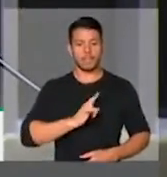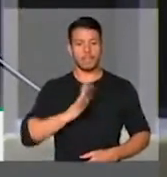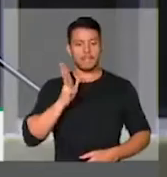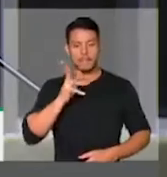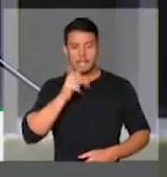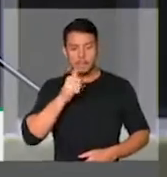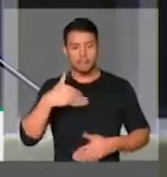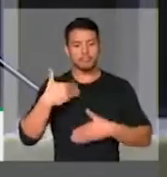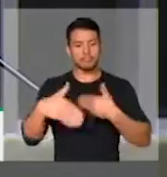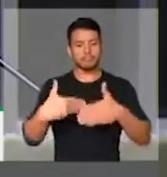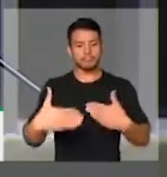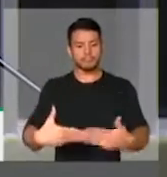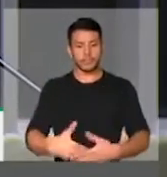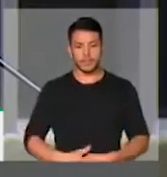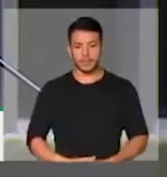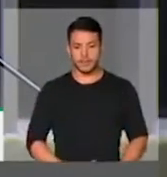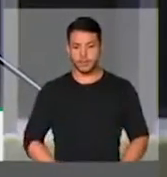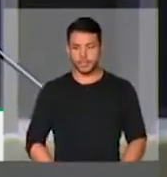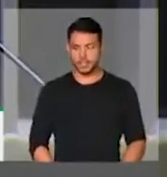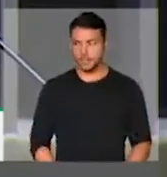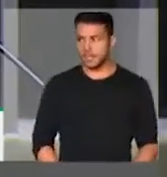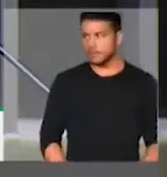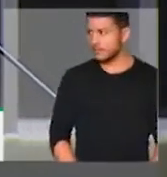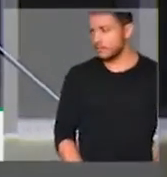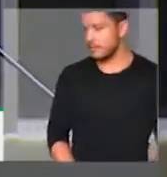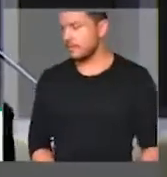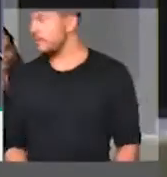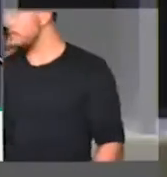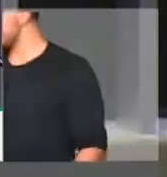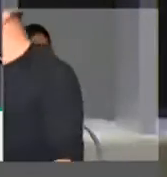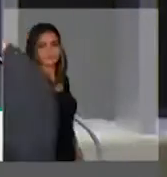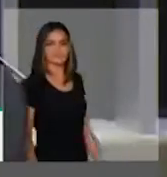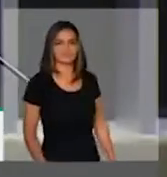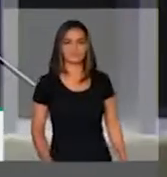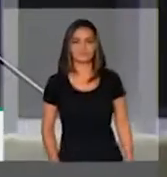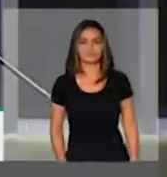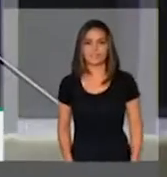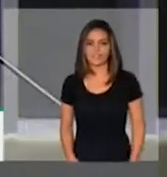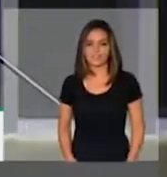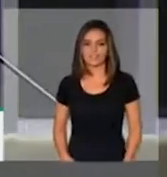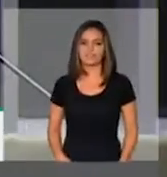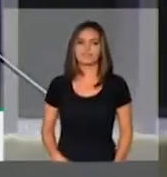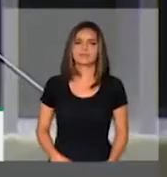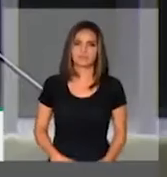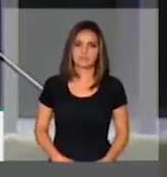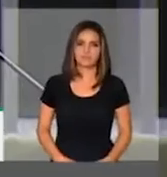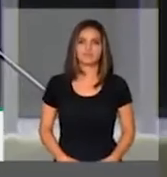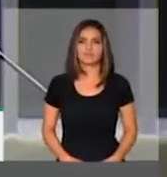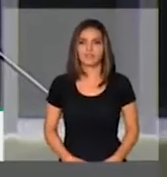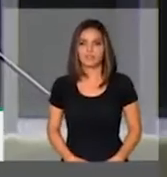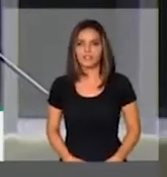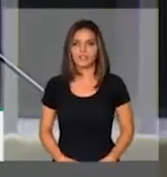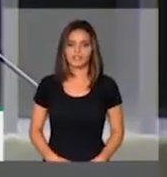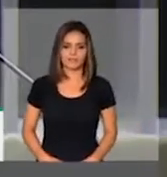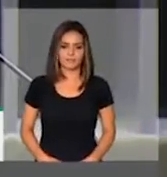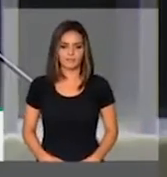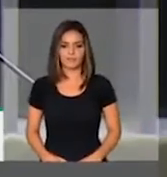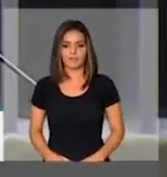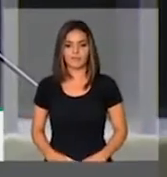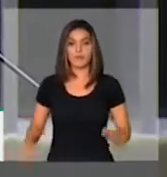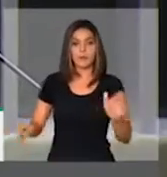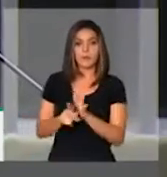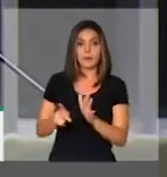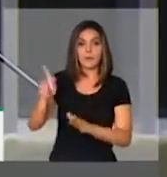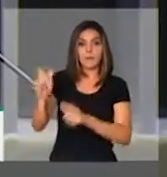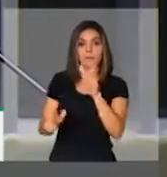em outras legislaturas que nós tínhamos quase a metade da participação das mulheres dentro da bancada do